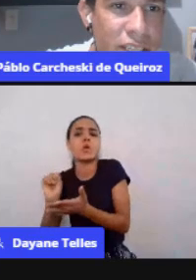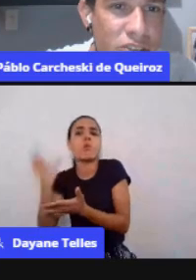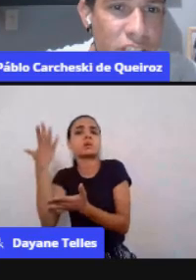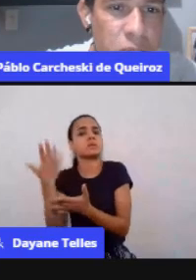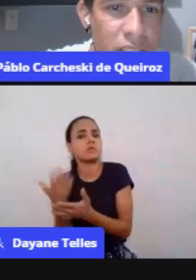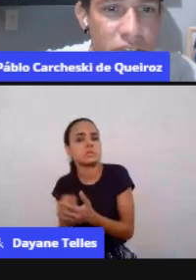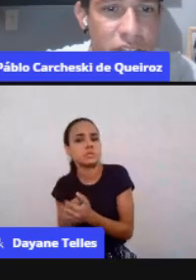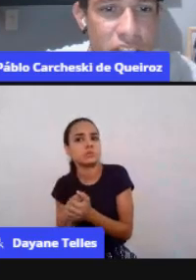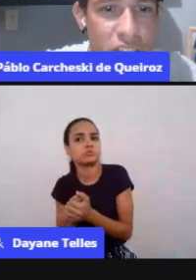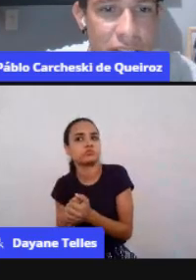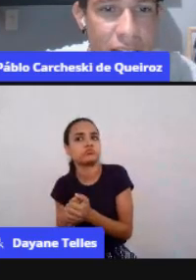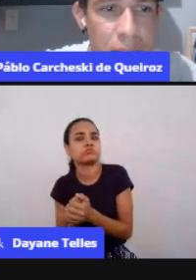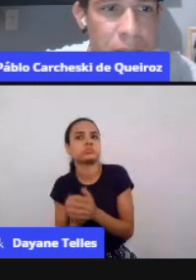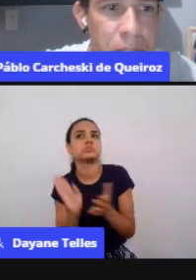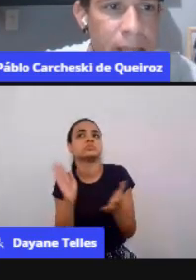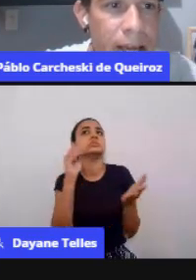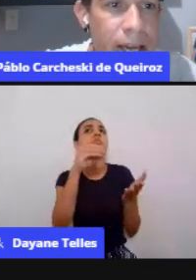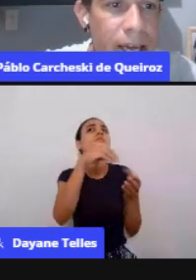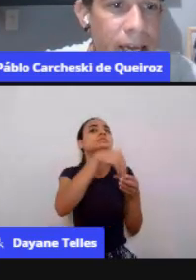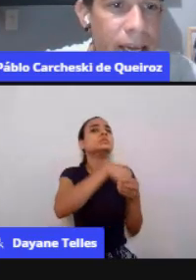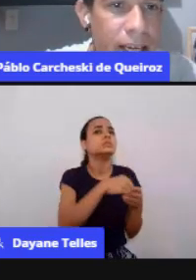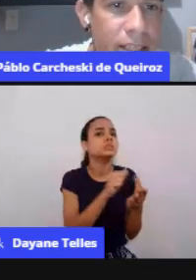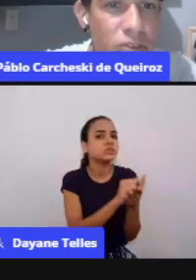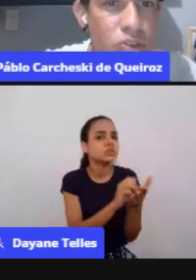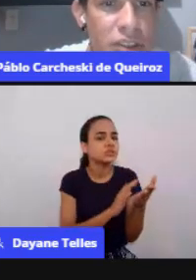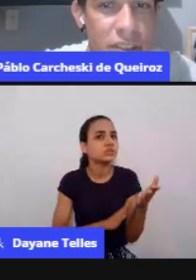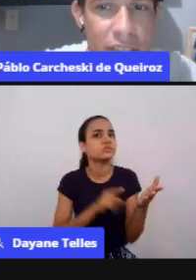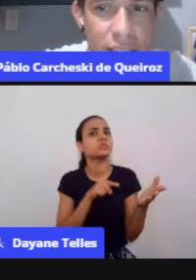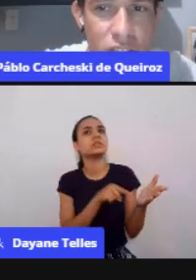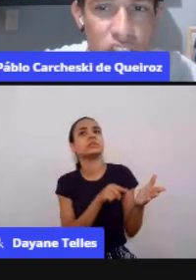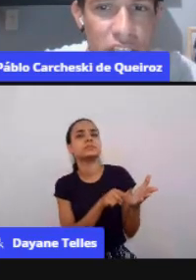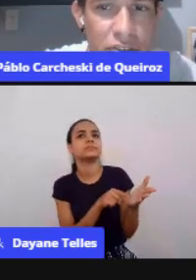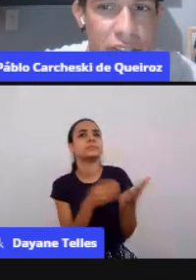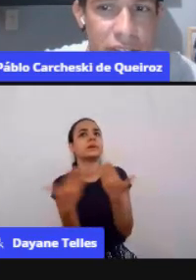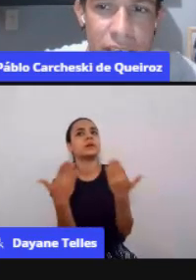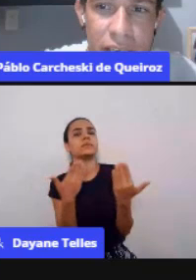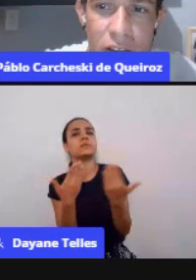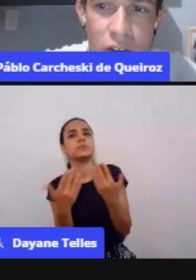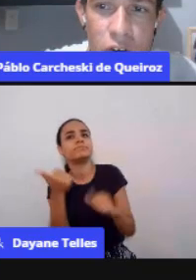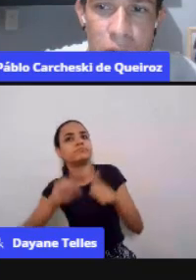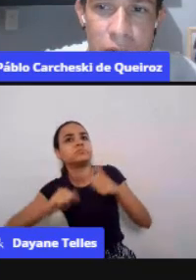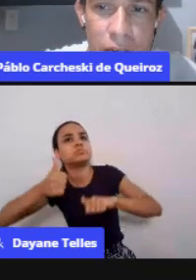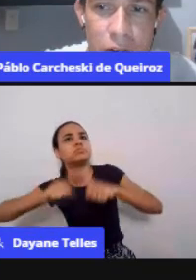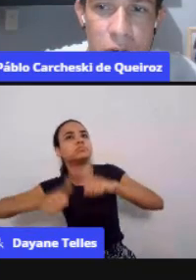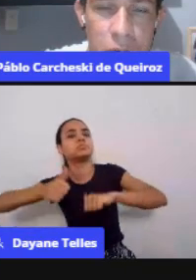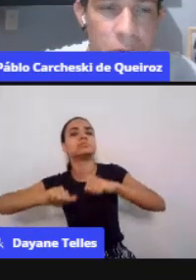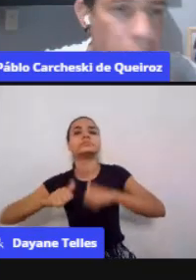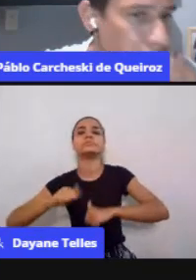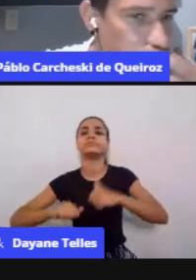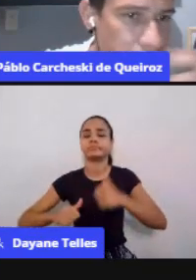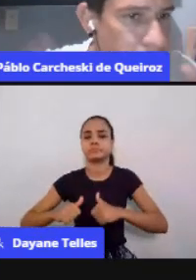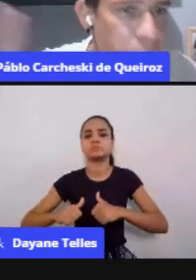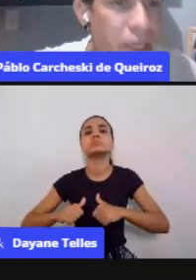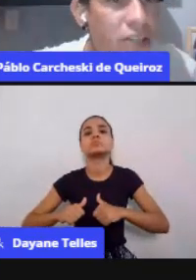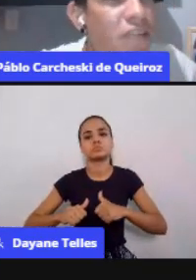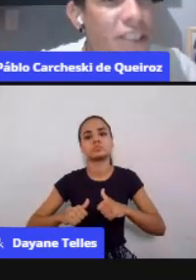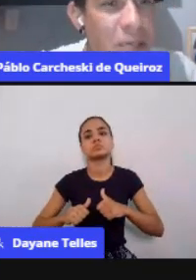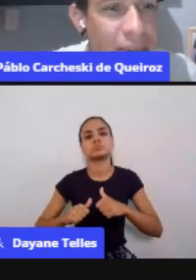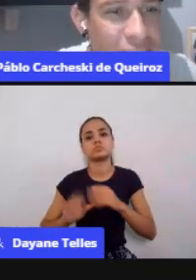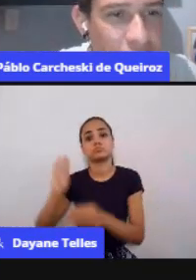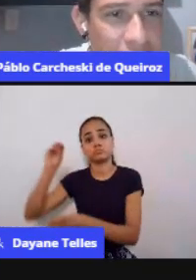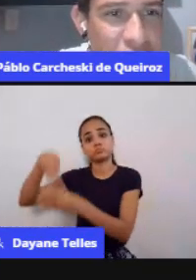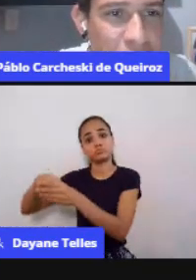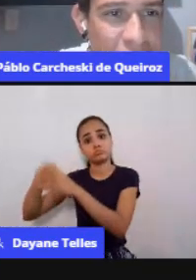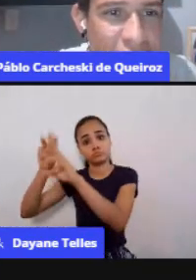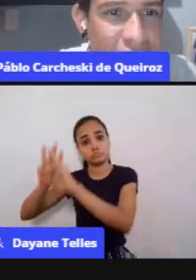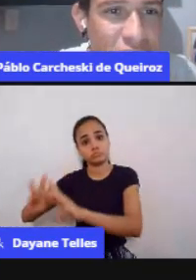o caderno 3, porque daí vocês já sabem do que se trata. Então, a gente quer fazer um pequeno